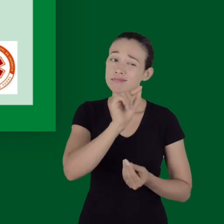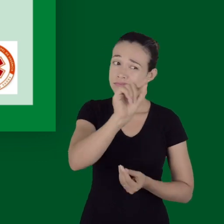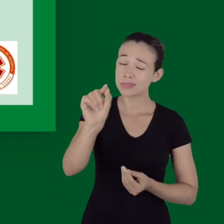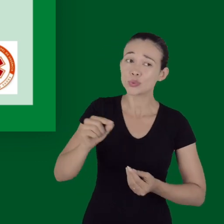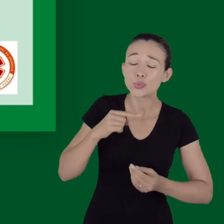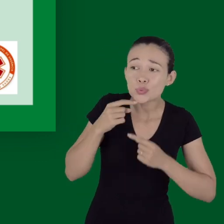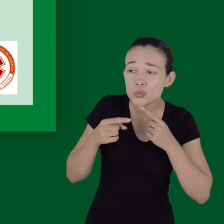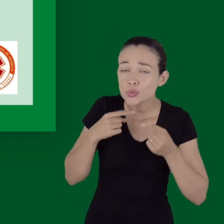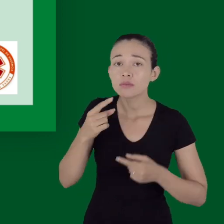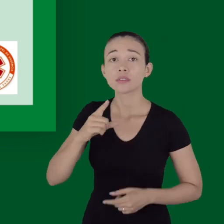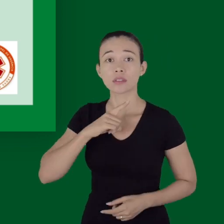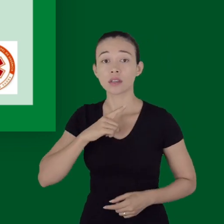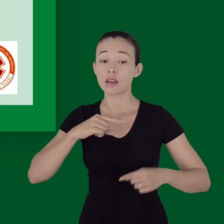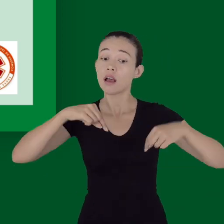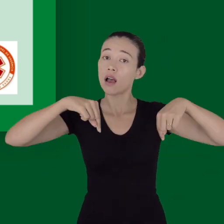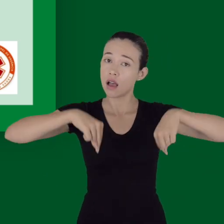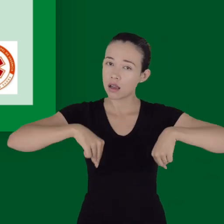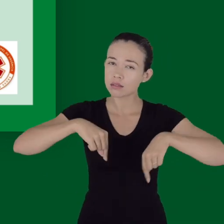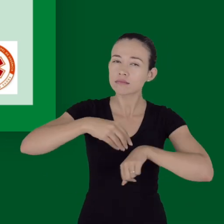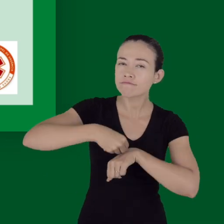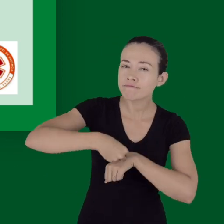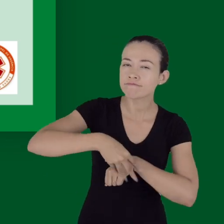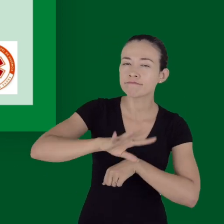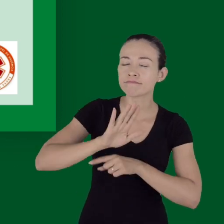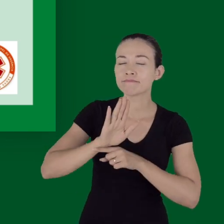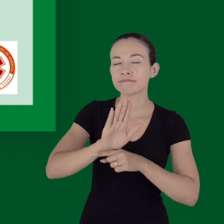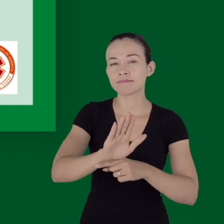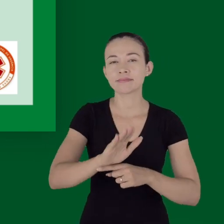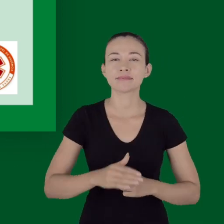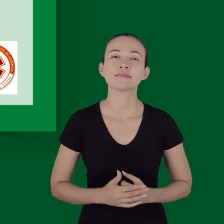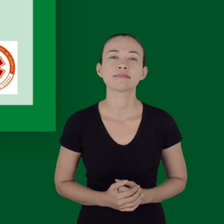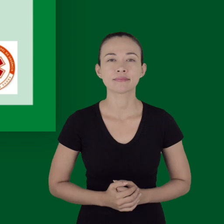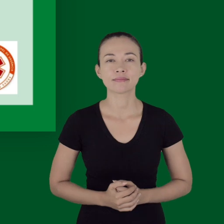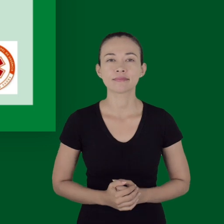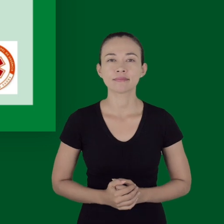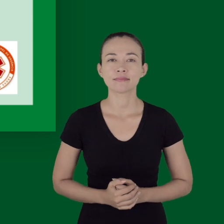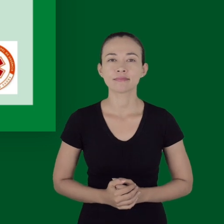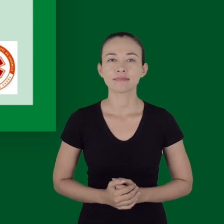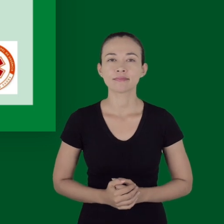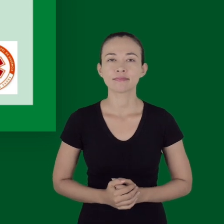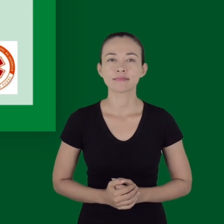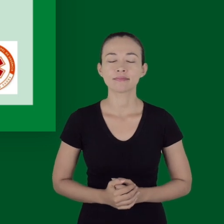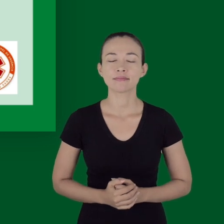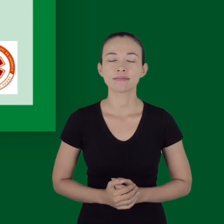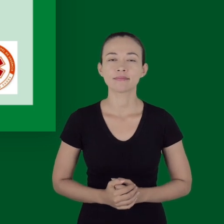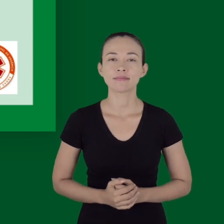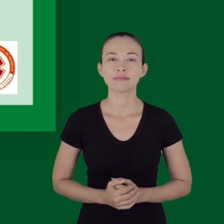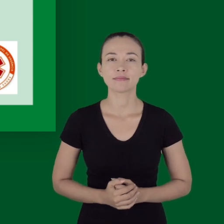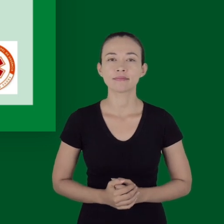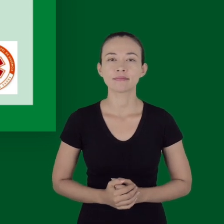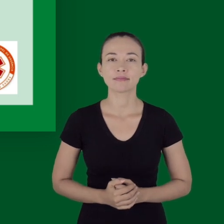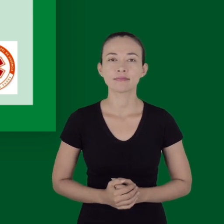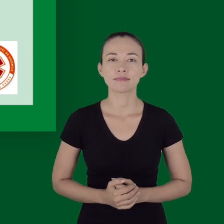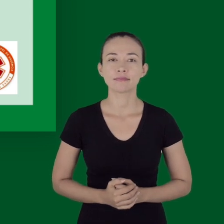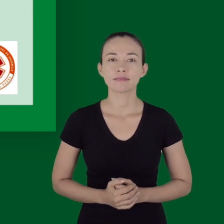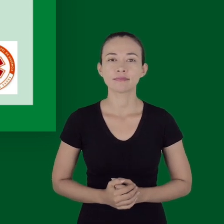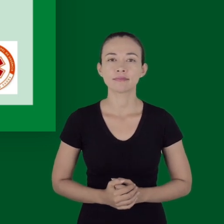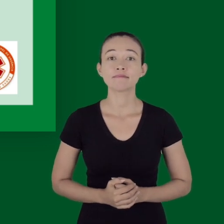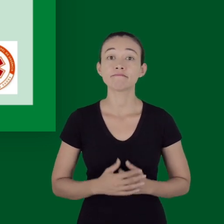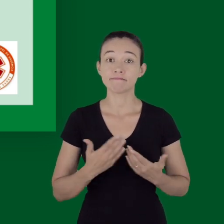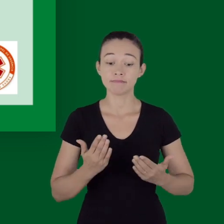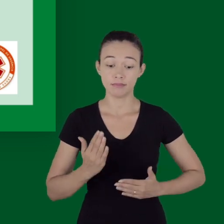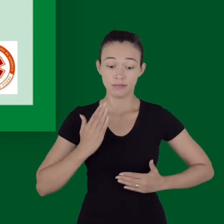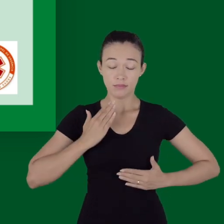muitas dúvidas e que nós vamos tentar esclarecer e aprimorar um pouco melhor com vocês agora. Para a utilização do marca-passo transcutâneo,